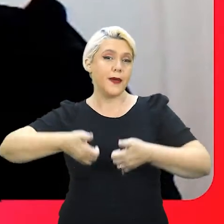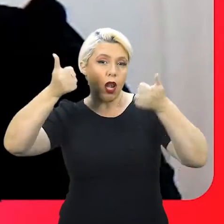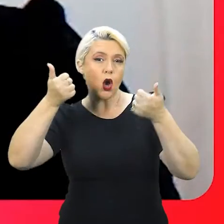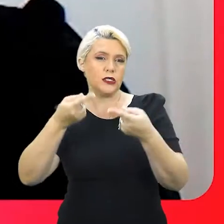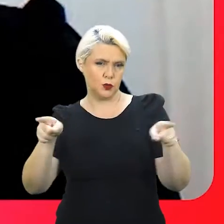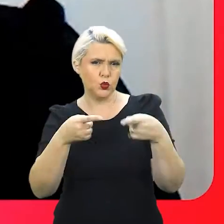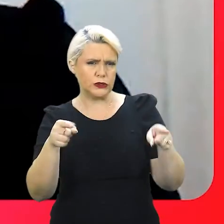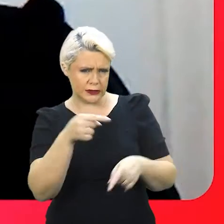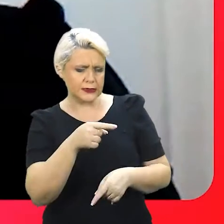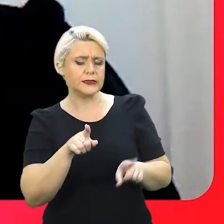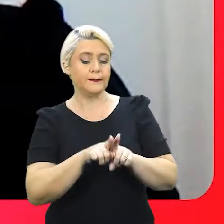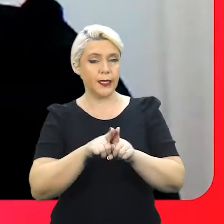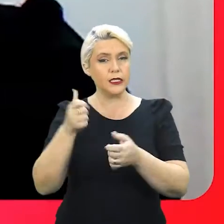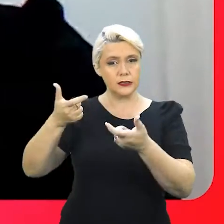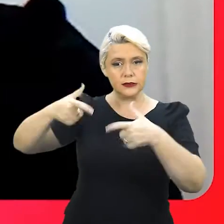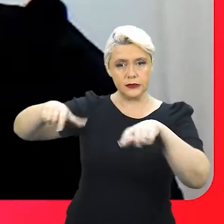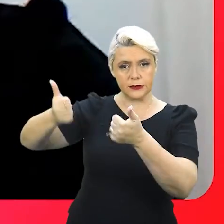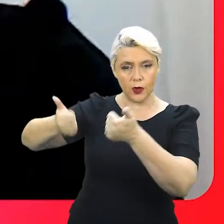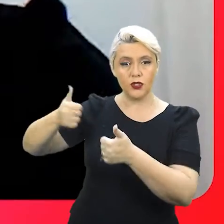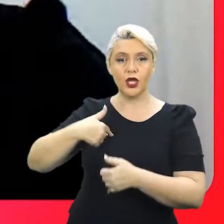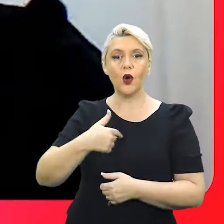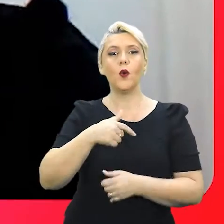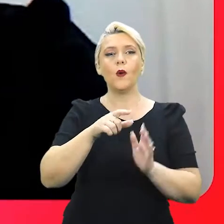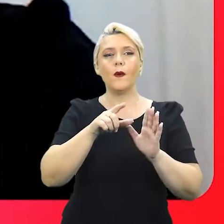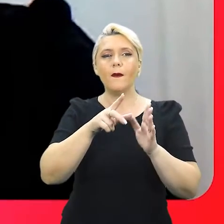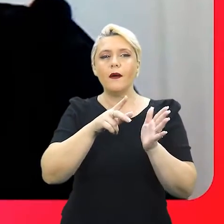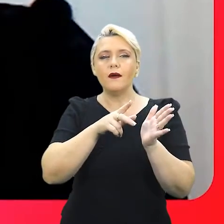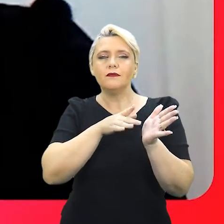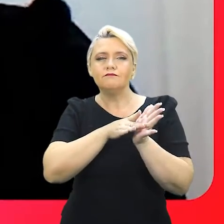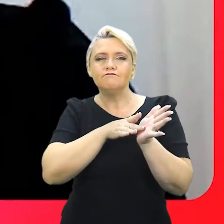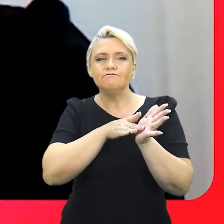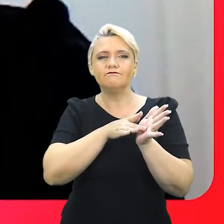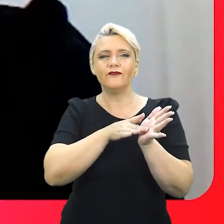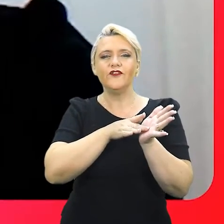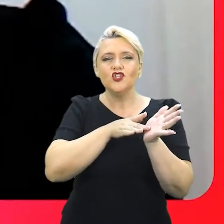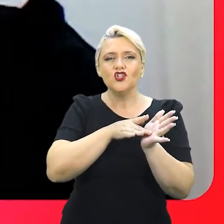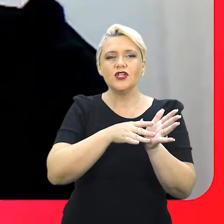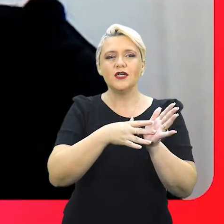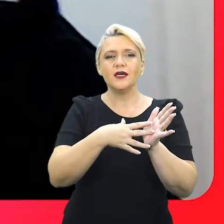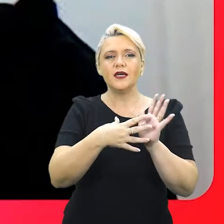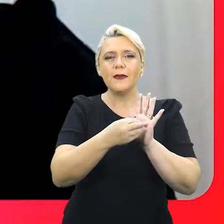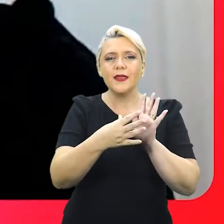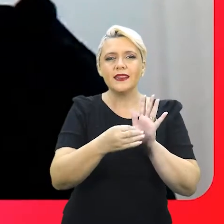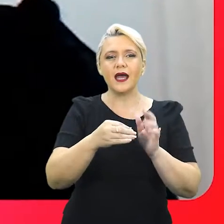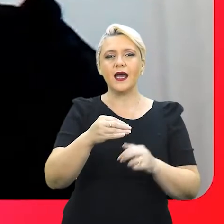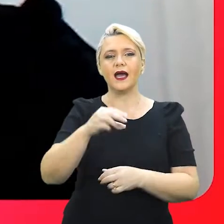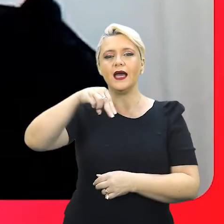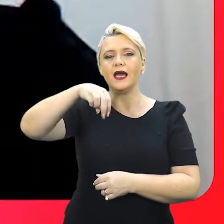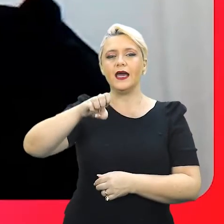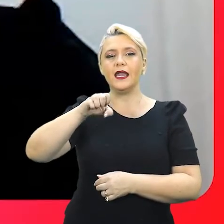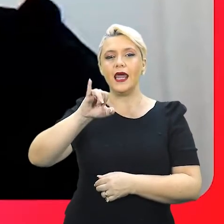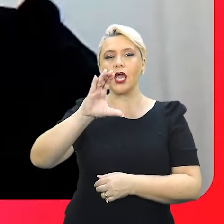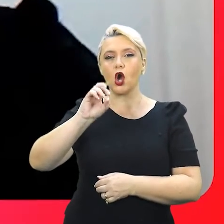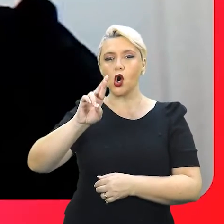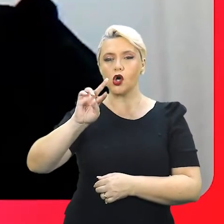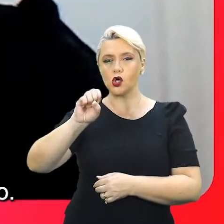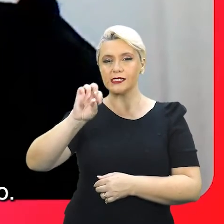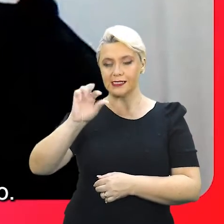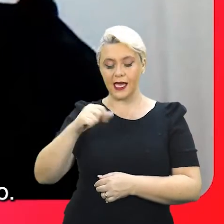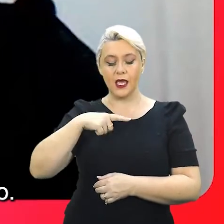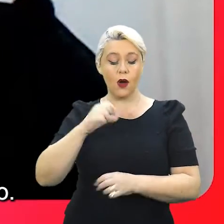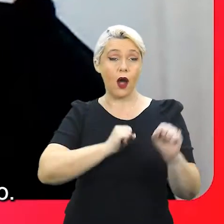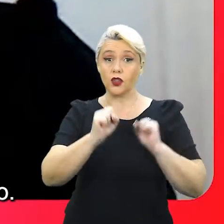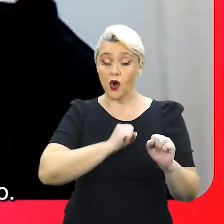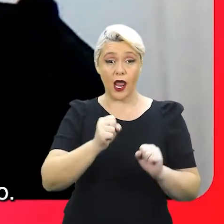música, em que eu imitava o Ney Costa, da Rádio Bandeirantes. Eu já ouvia rádio, adorava rádio. E